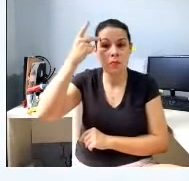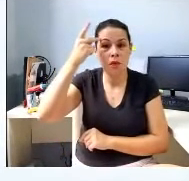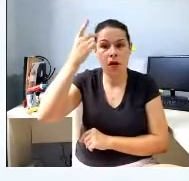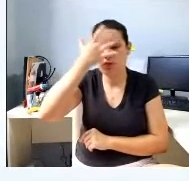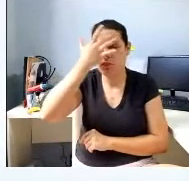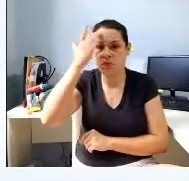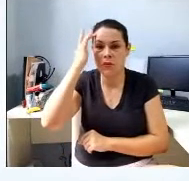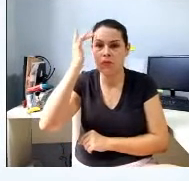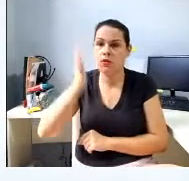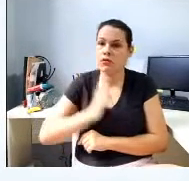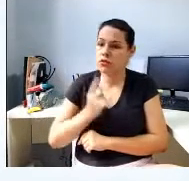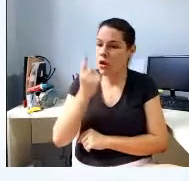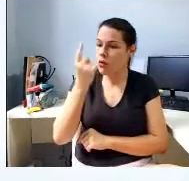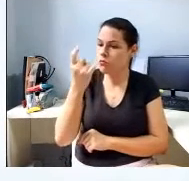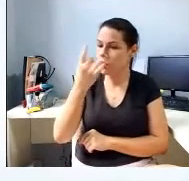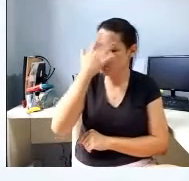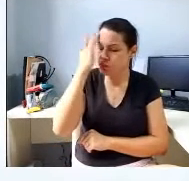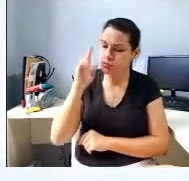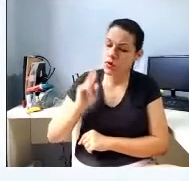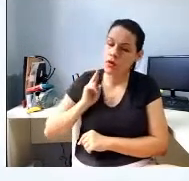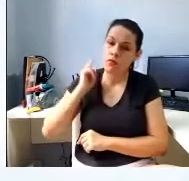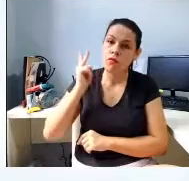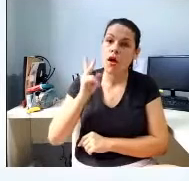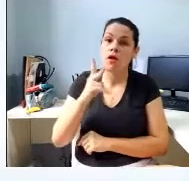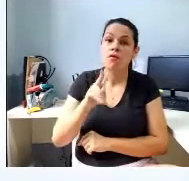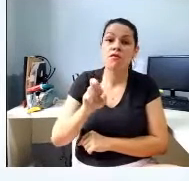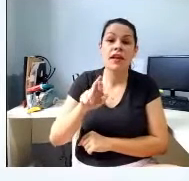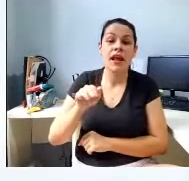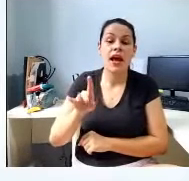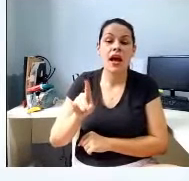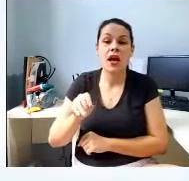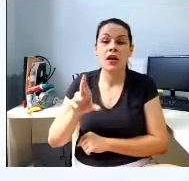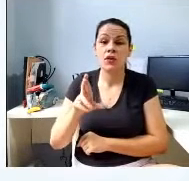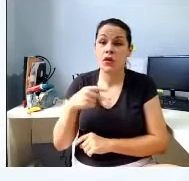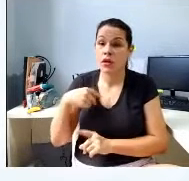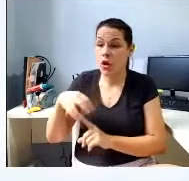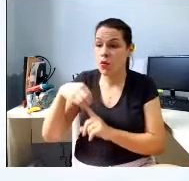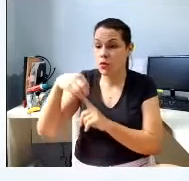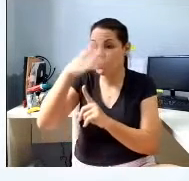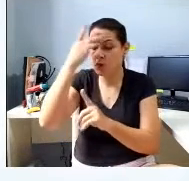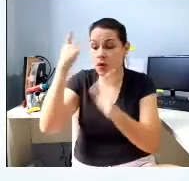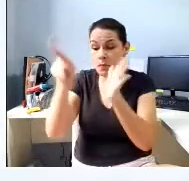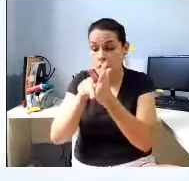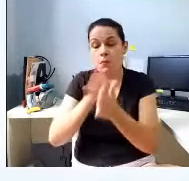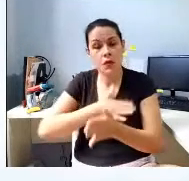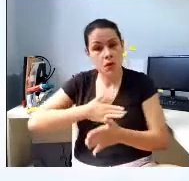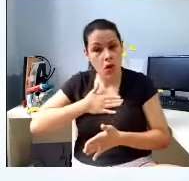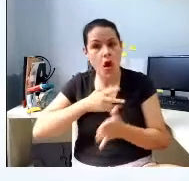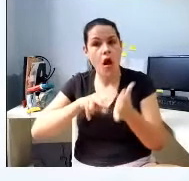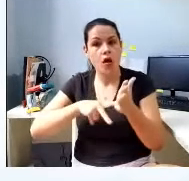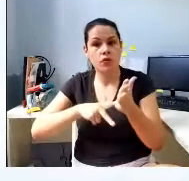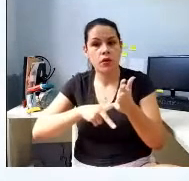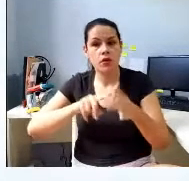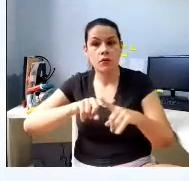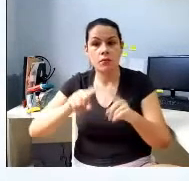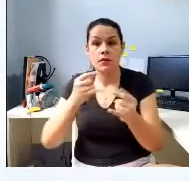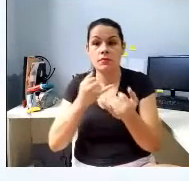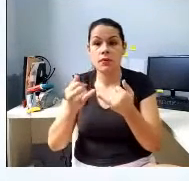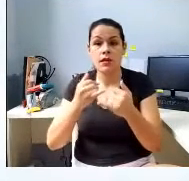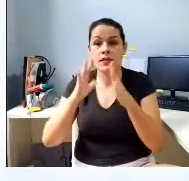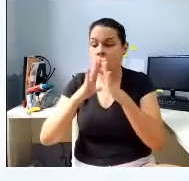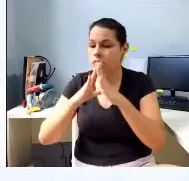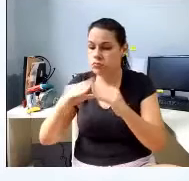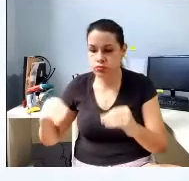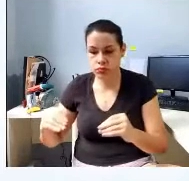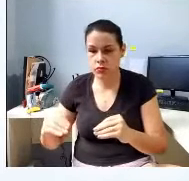tinha um candidato a vereador que era o único dirigente sindical. Ele foi mortificado nas